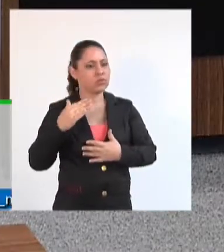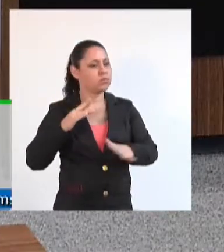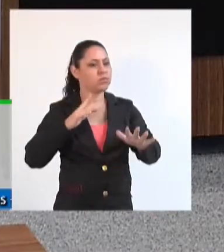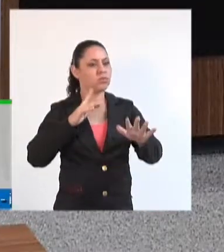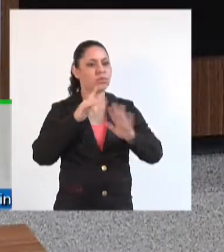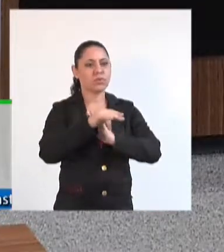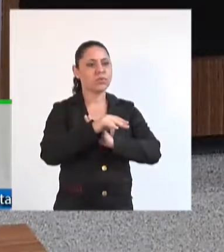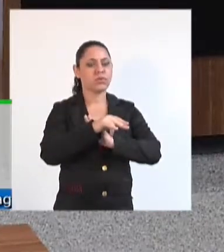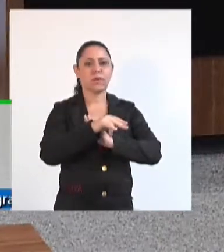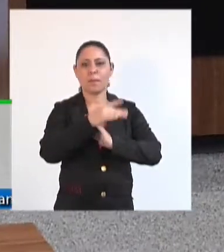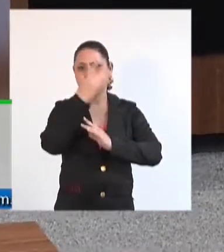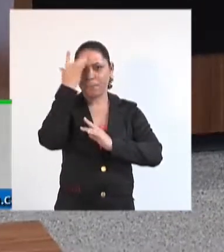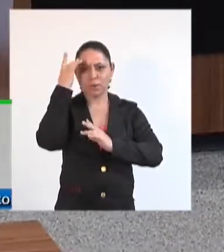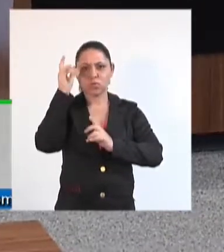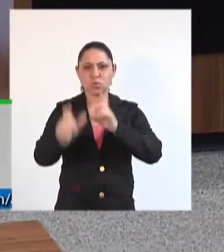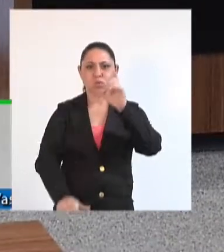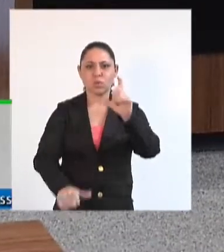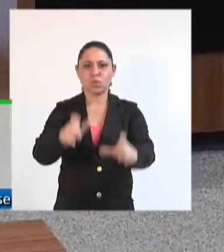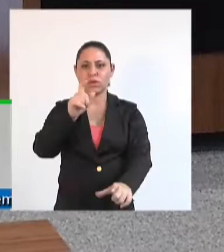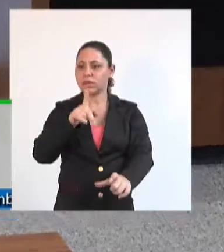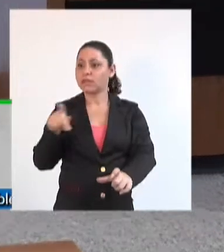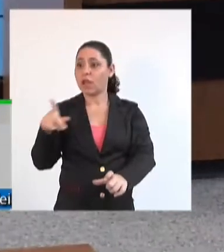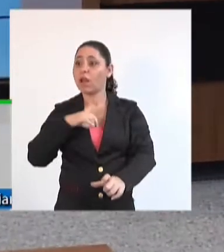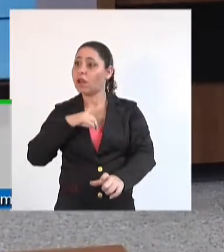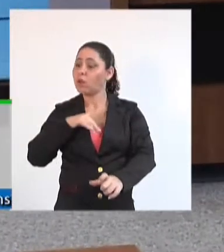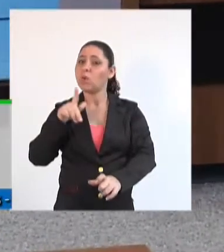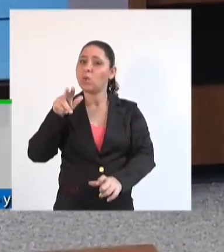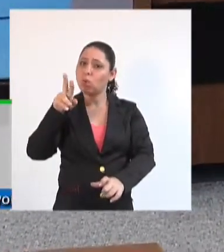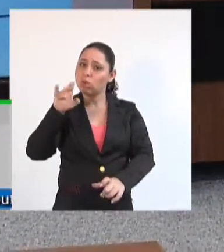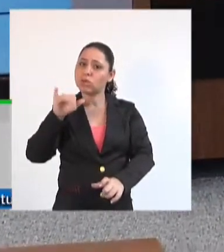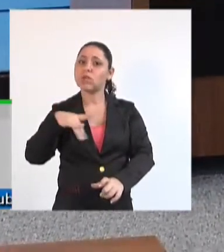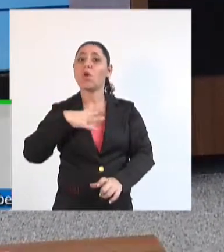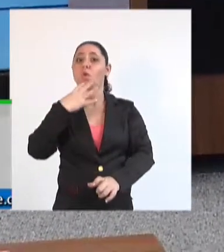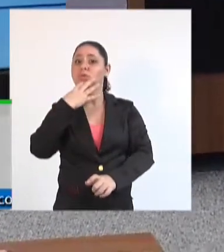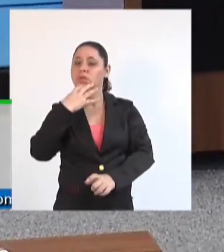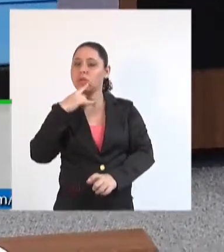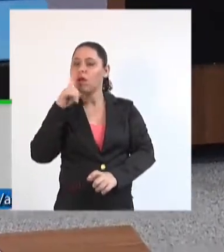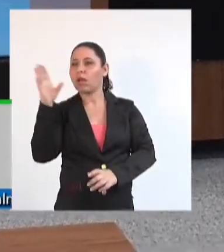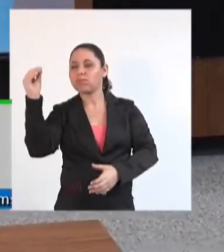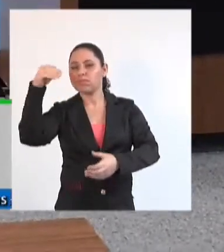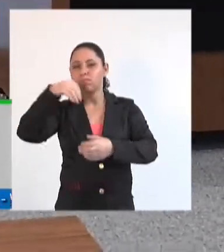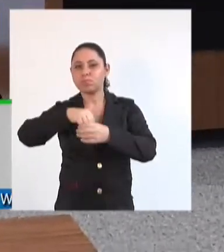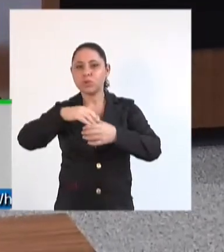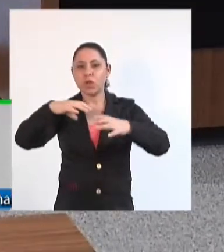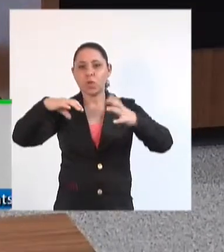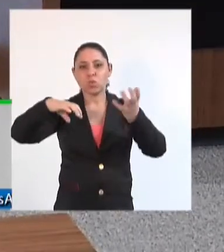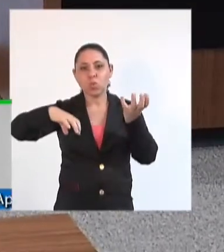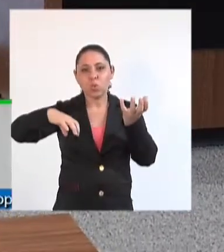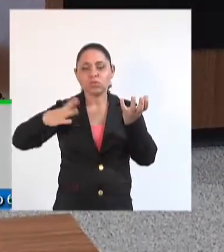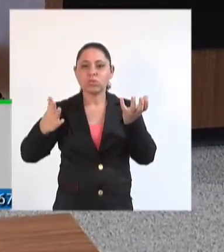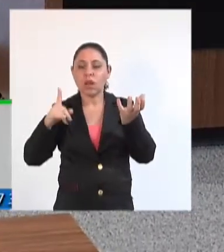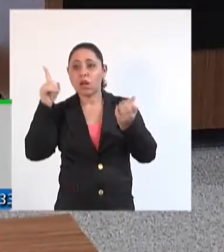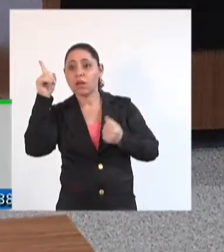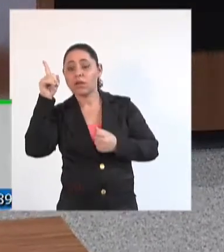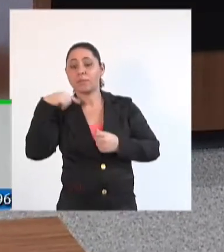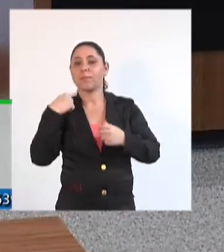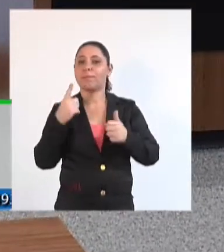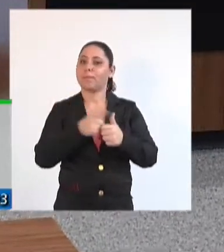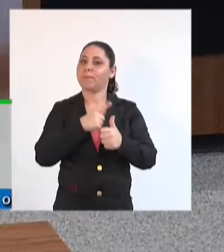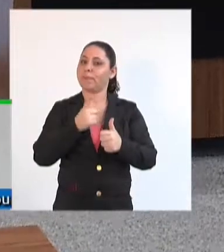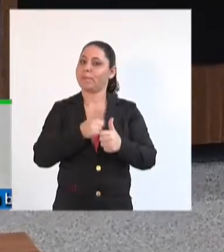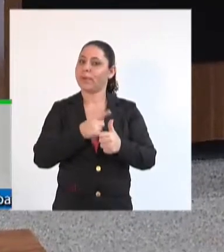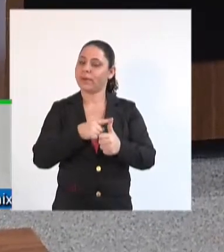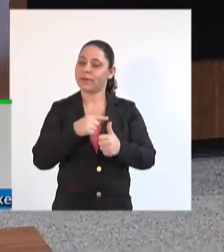pessoas, e quem tiver aí fala, Lúcia, eu conheço alguém lá dentro do Congresso, porque primeiro a gente precisa